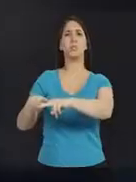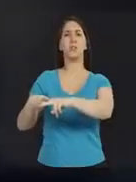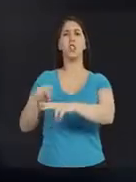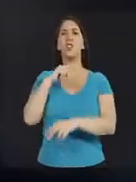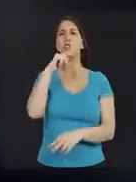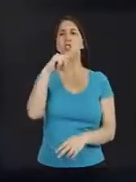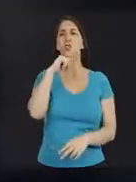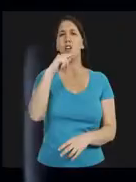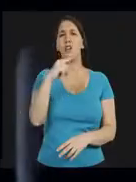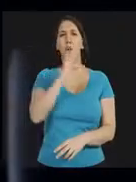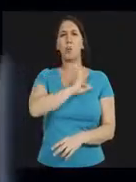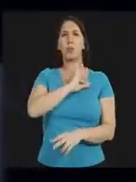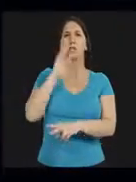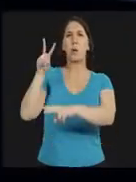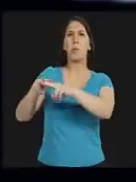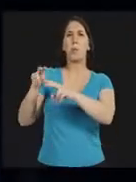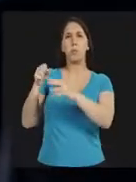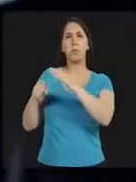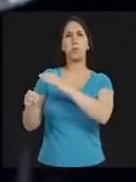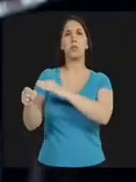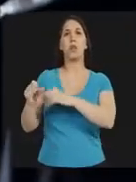Precisamos acabar com isso.